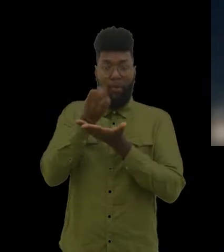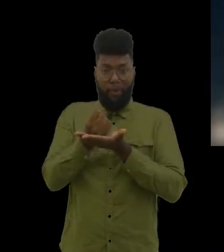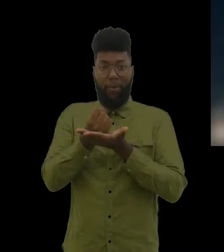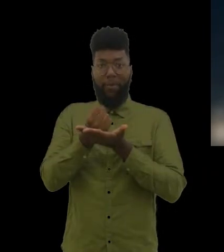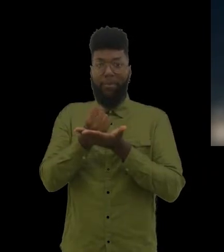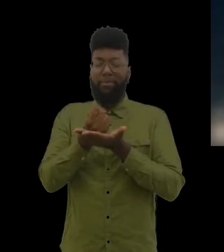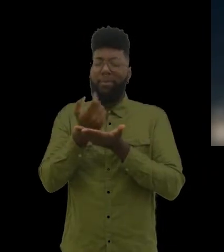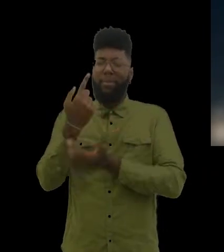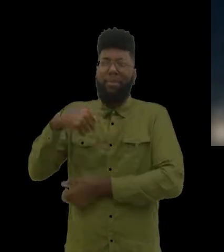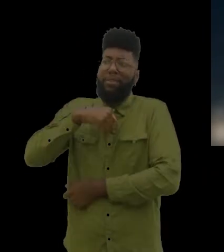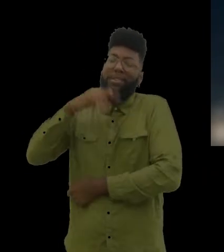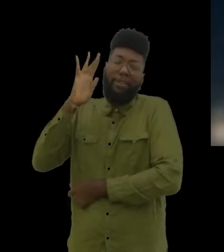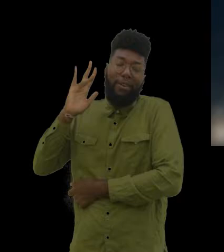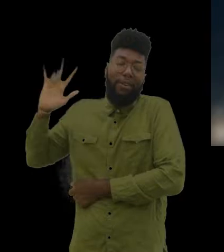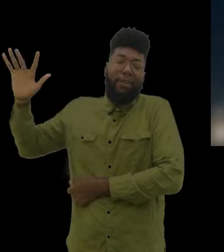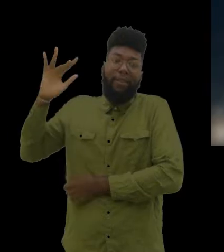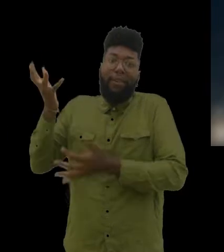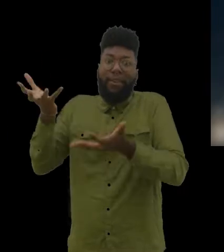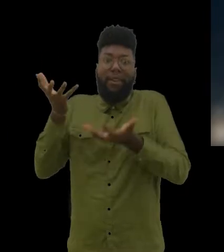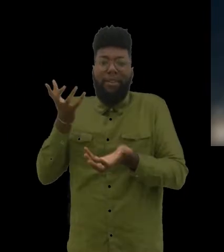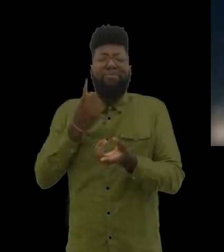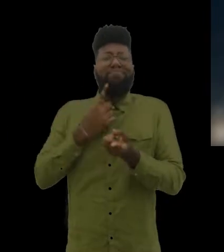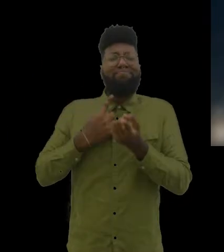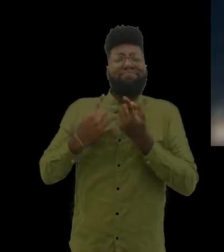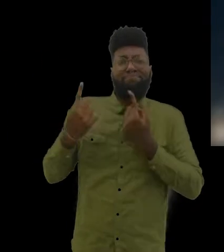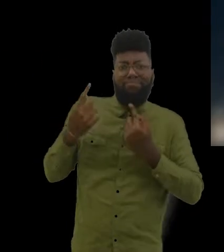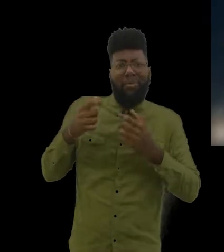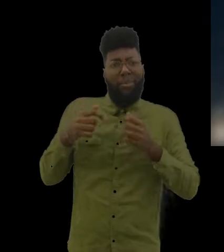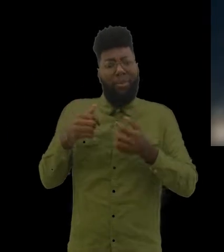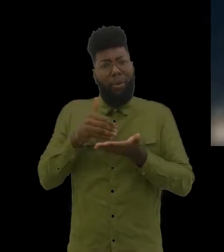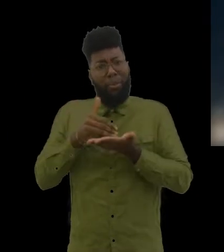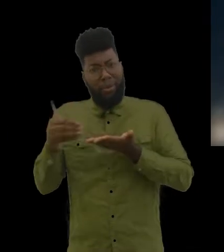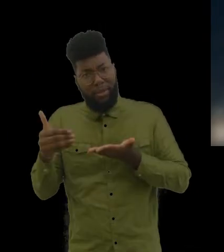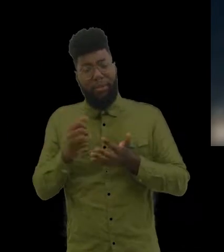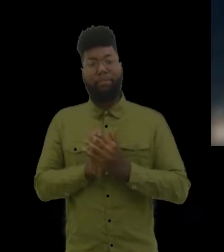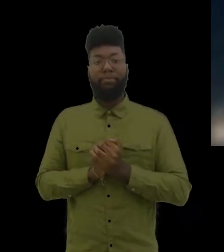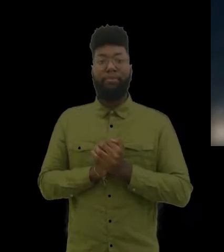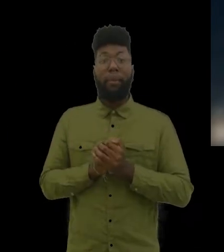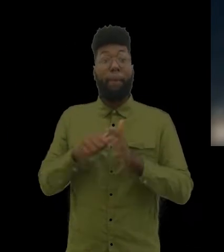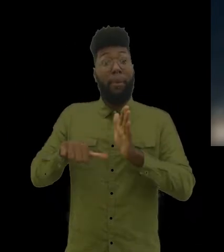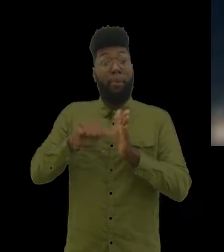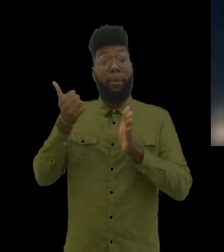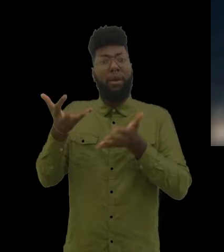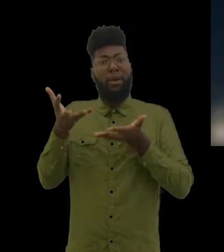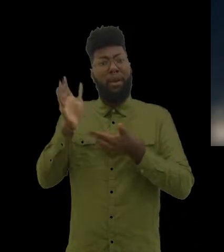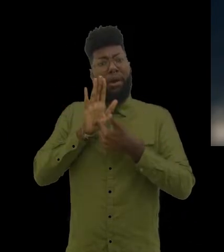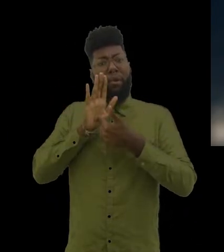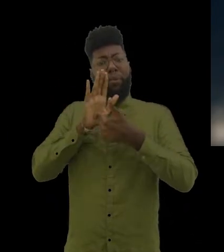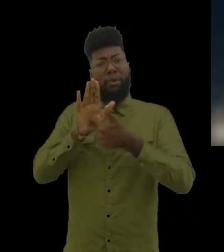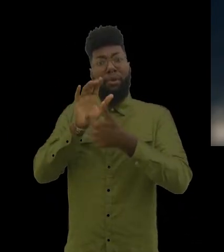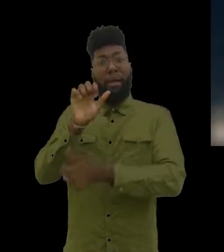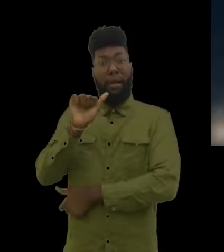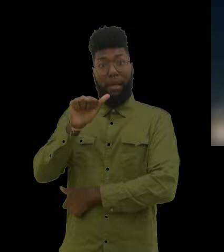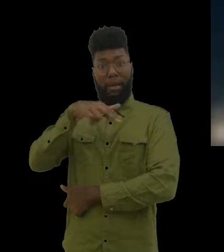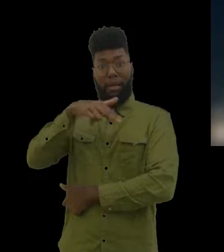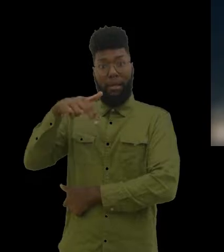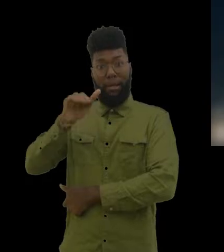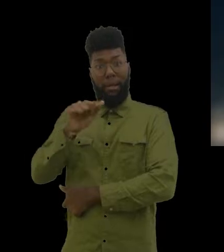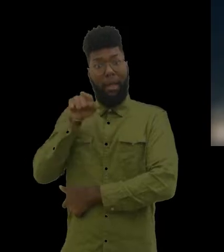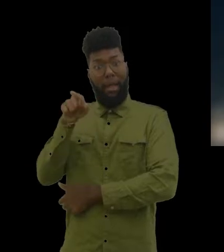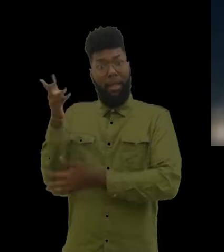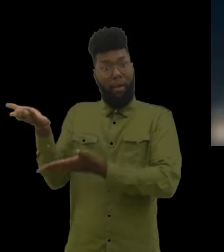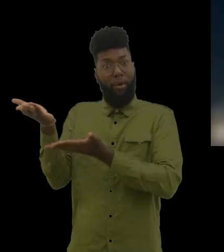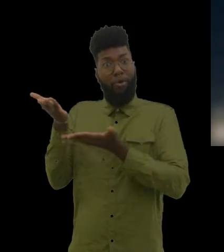Tão sonhado, né? Então hoje a gente começa aqui, mas primeiro eu quero apresentar a Ana, né, que vem comigo aqui, foi convidada